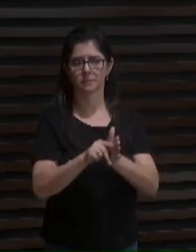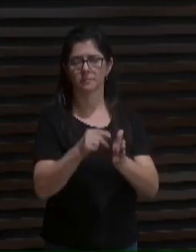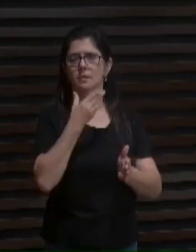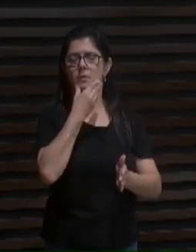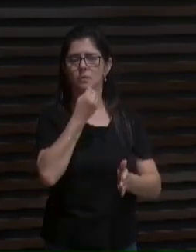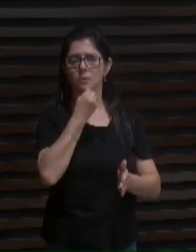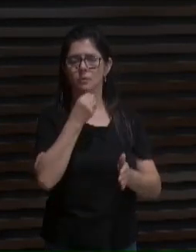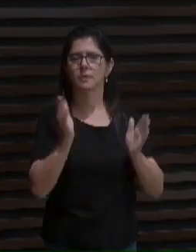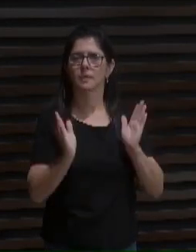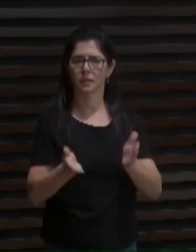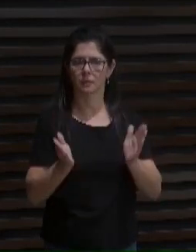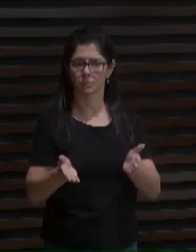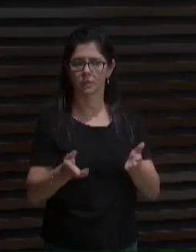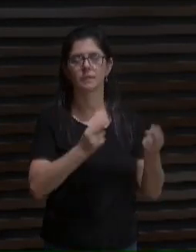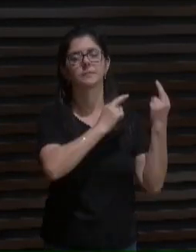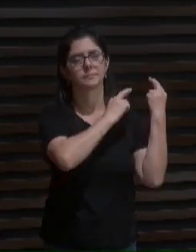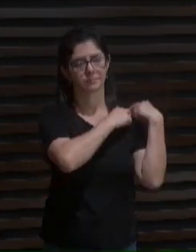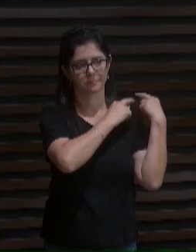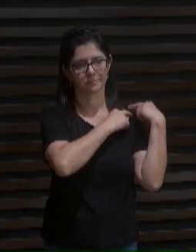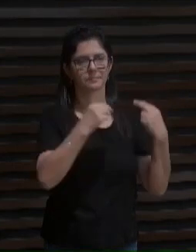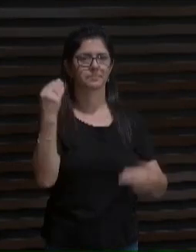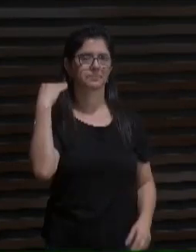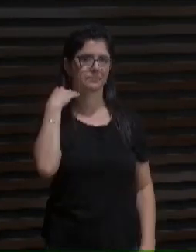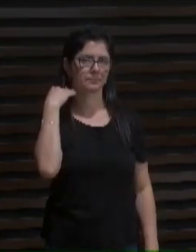Agora, a responsabilidade é do banco.